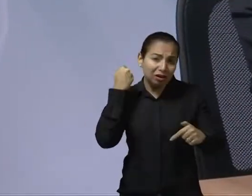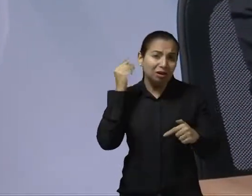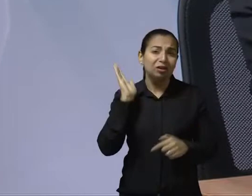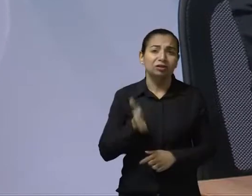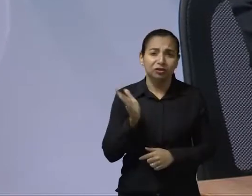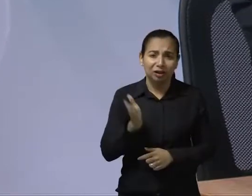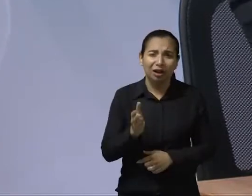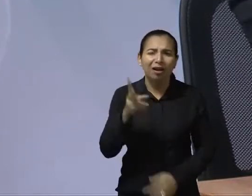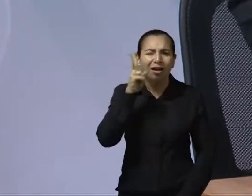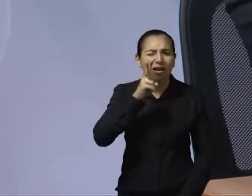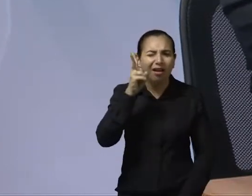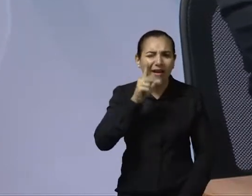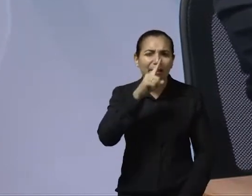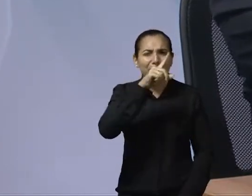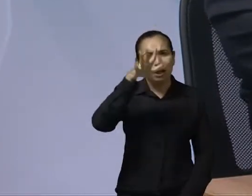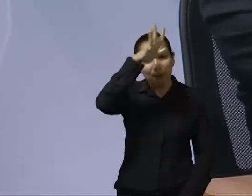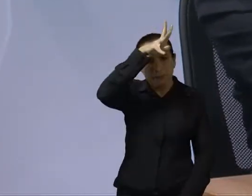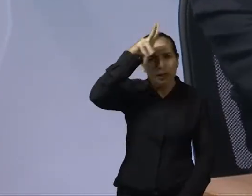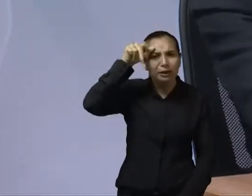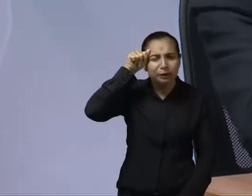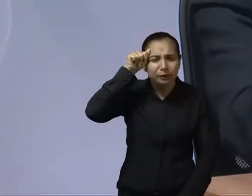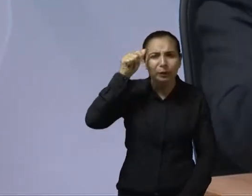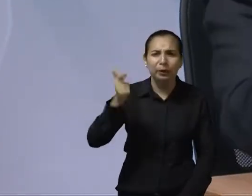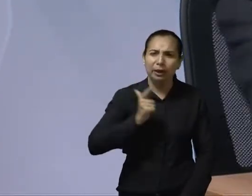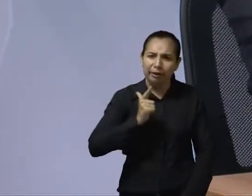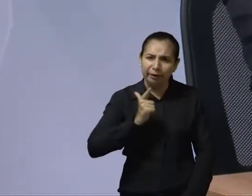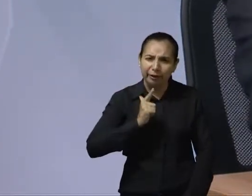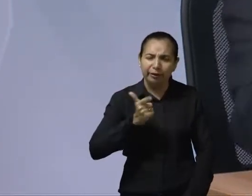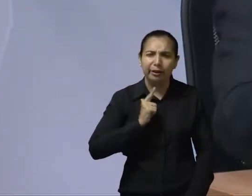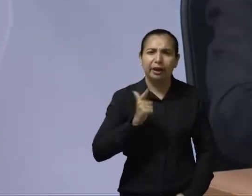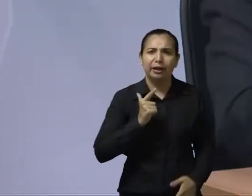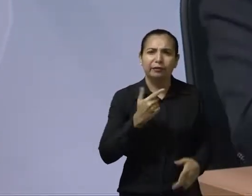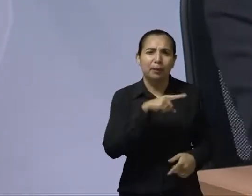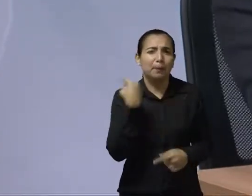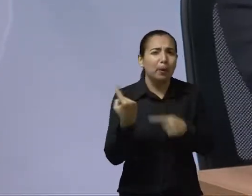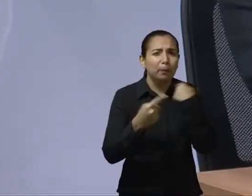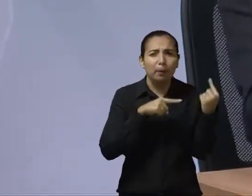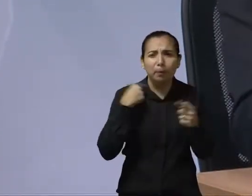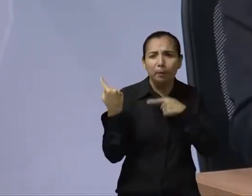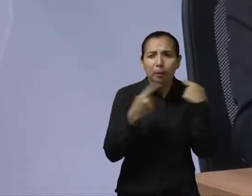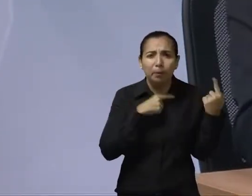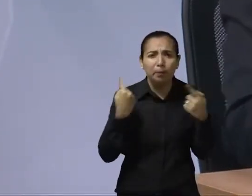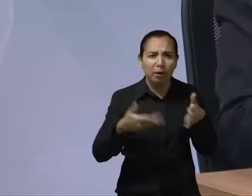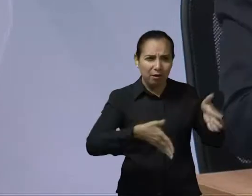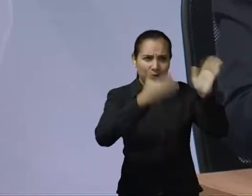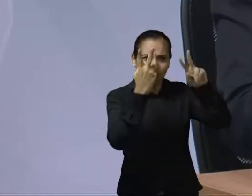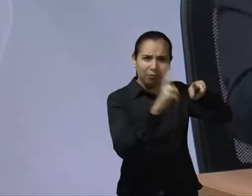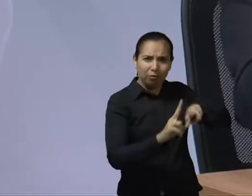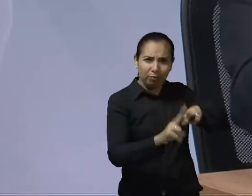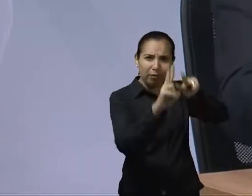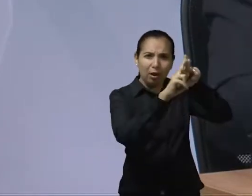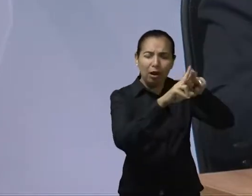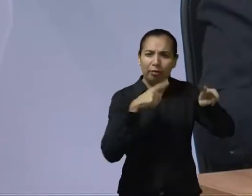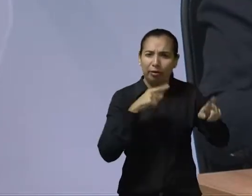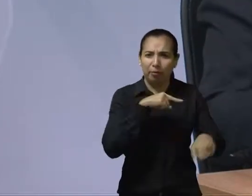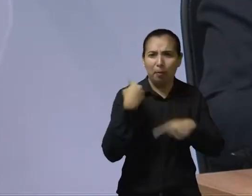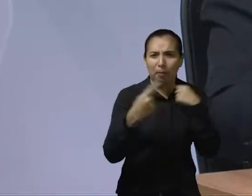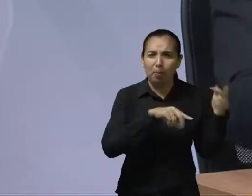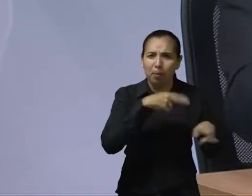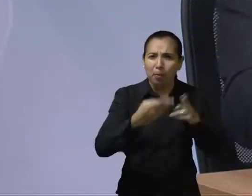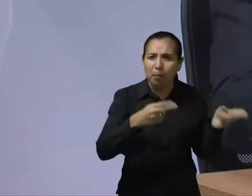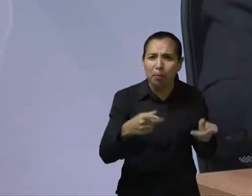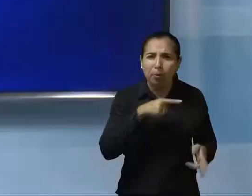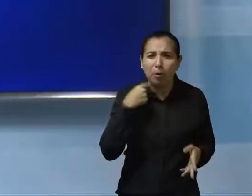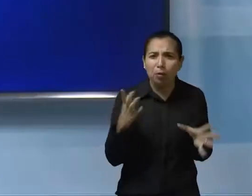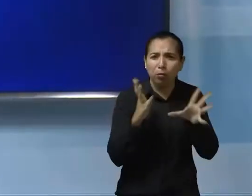sistema penitenciário no Amazonas e correndo aqui pelo Nordeste, enfim, o governo disse, não, nós temos que criar